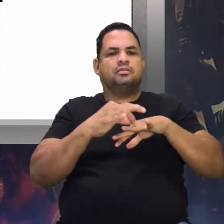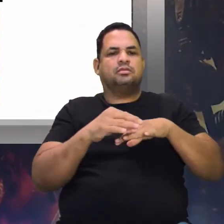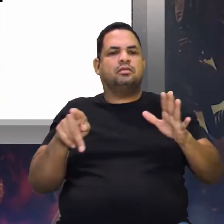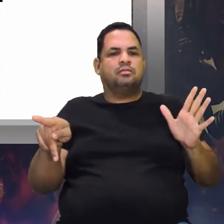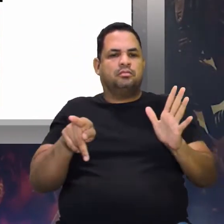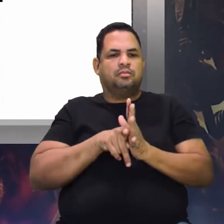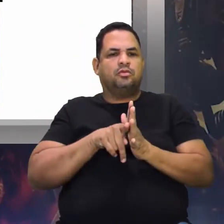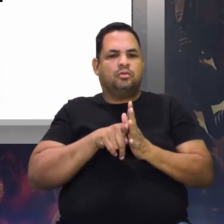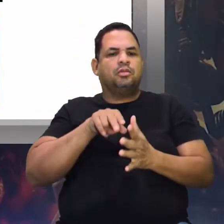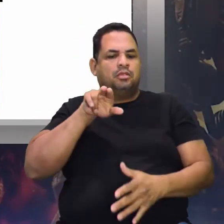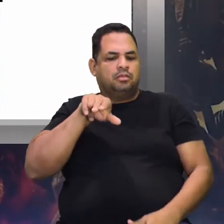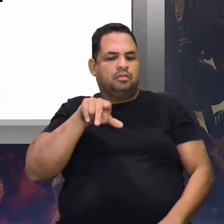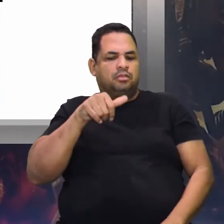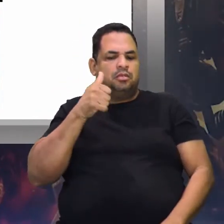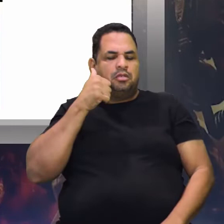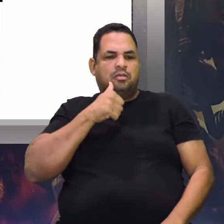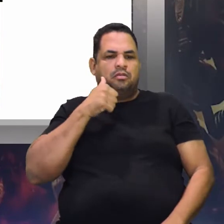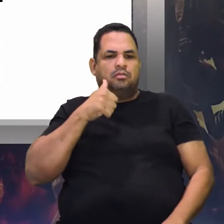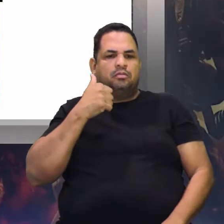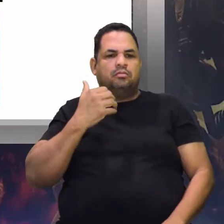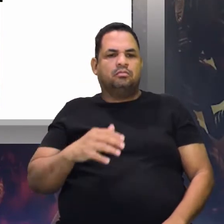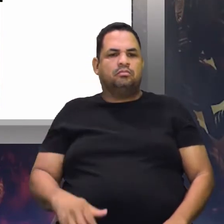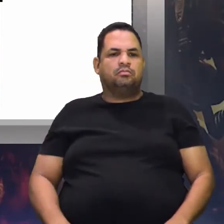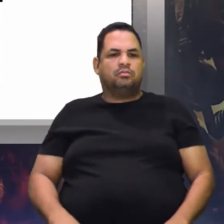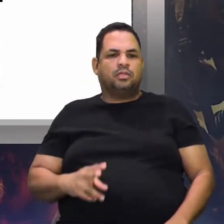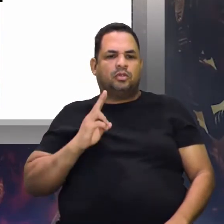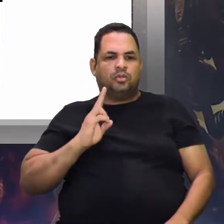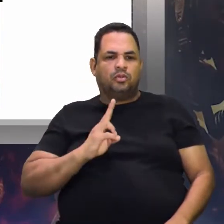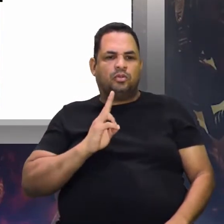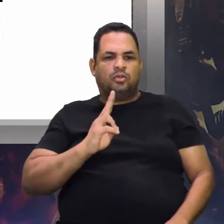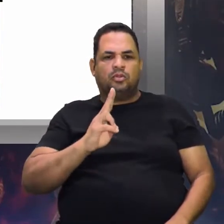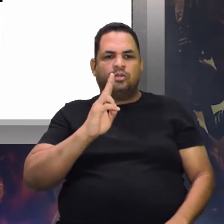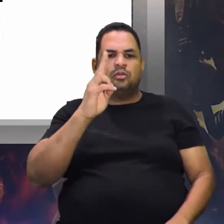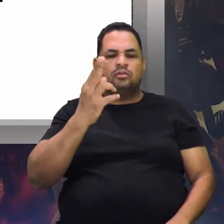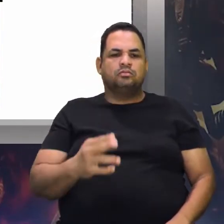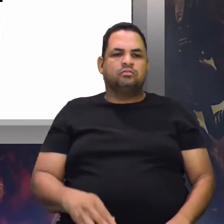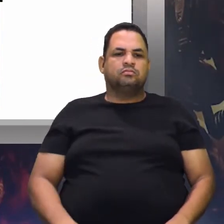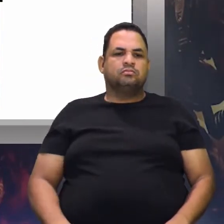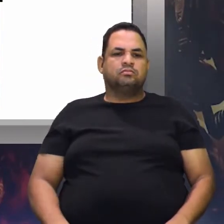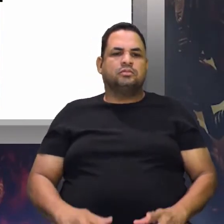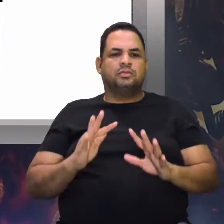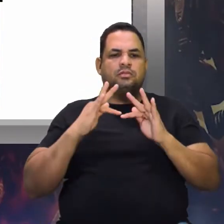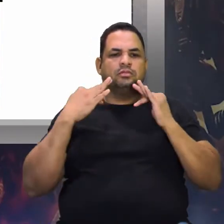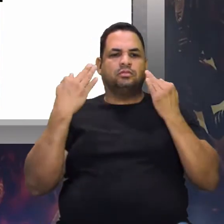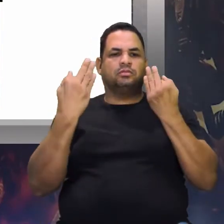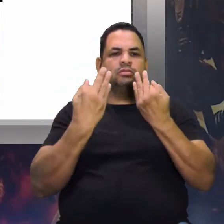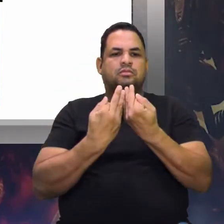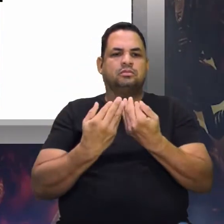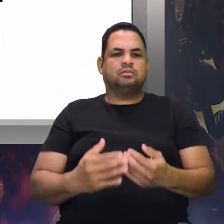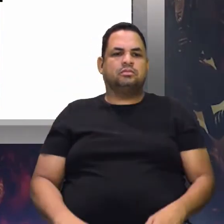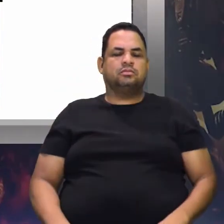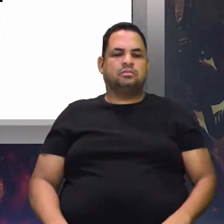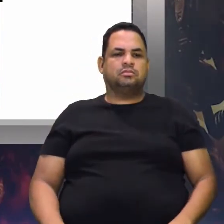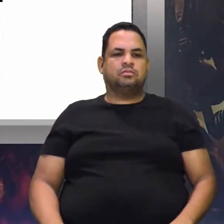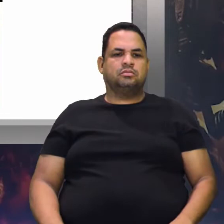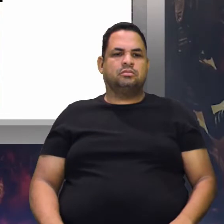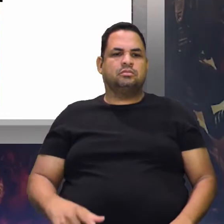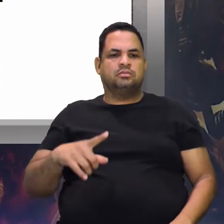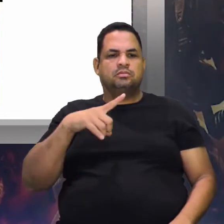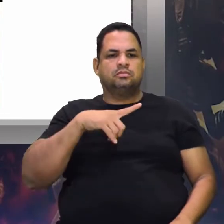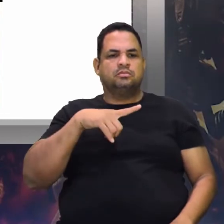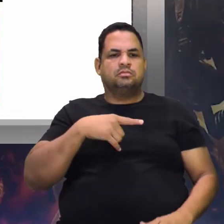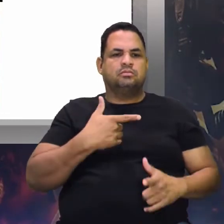irmã para perpetuar aí a família? Devia ter alguns problemas